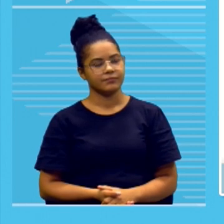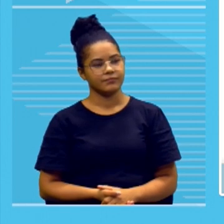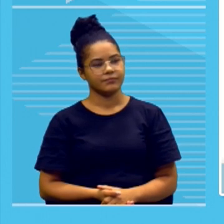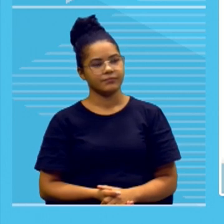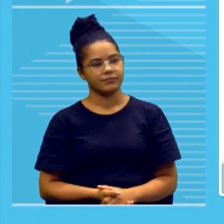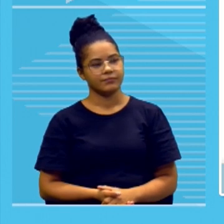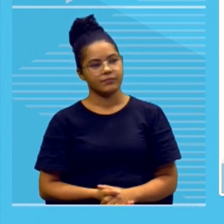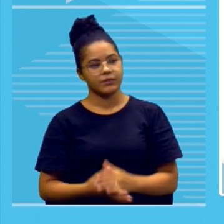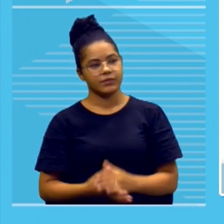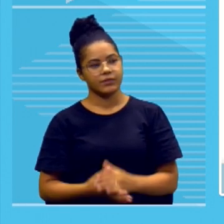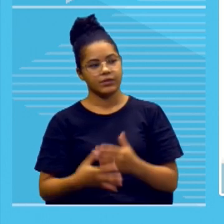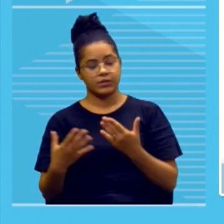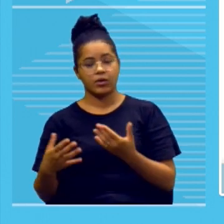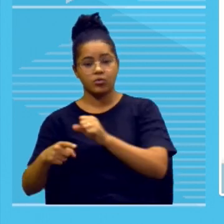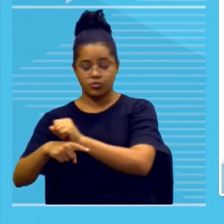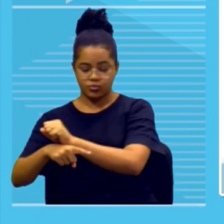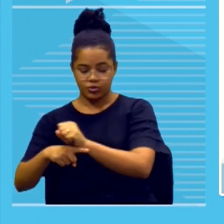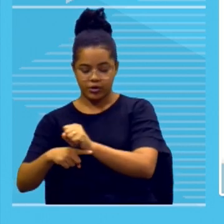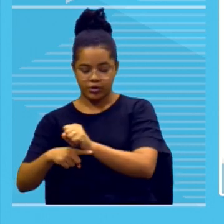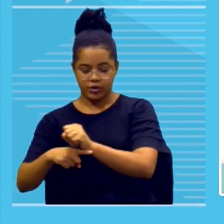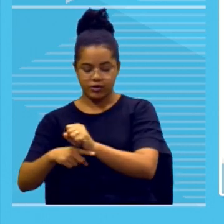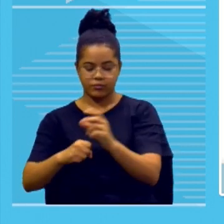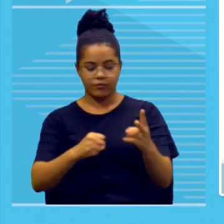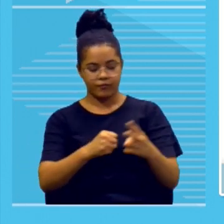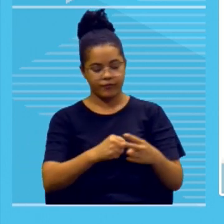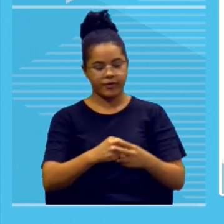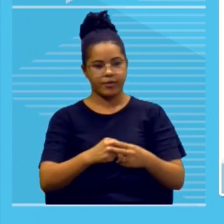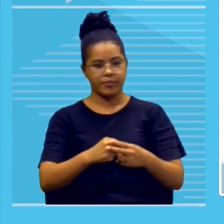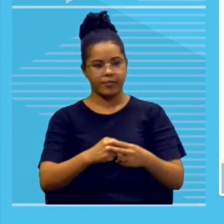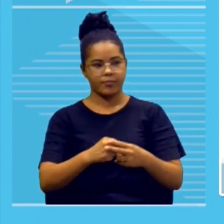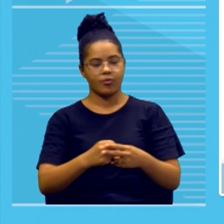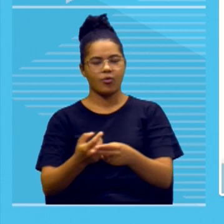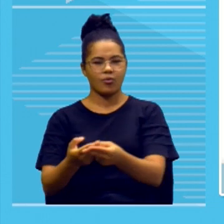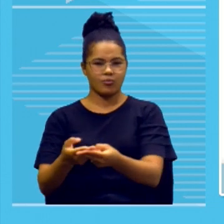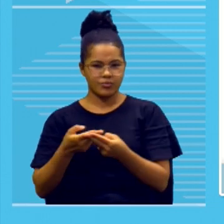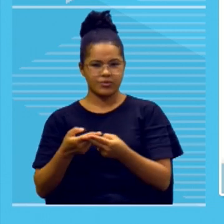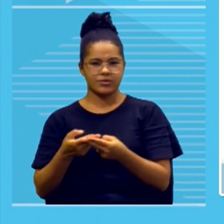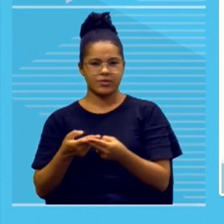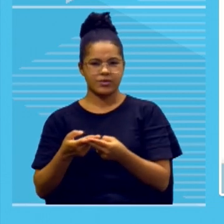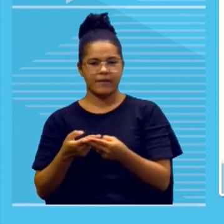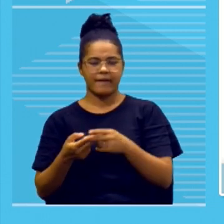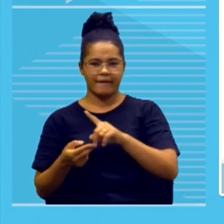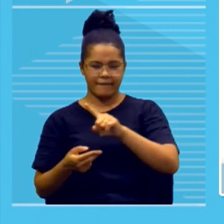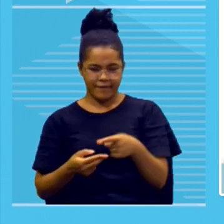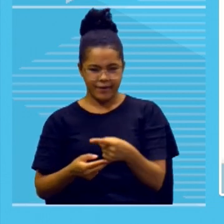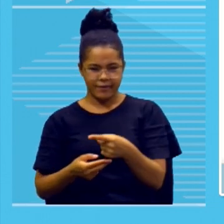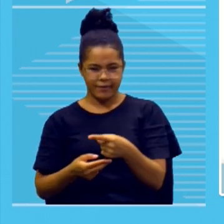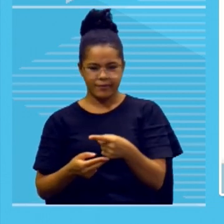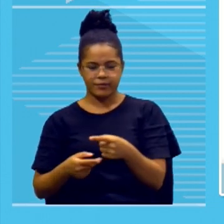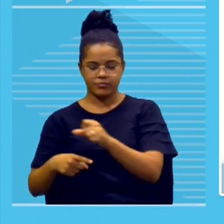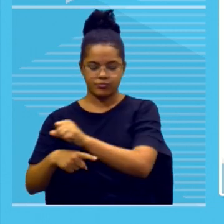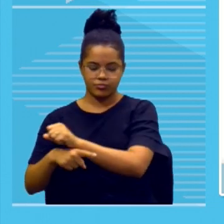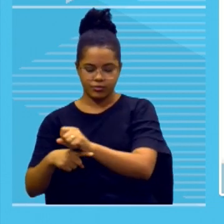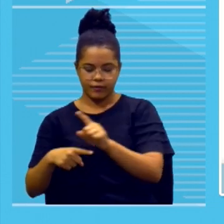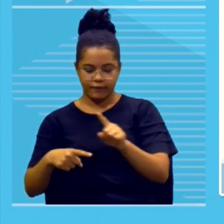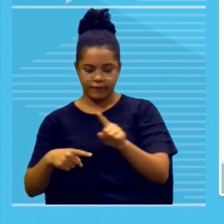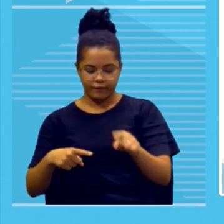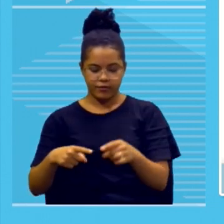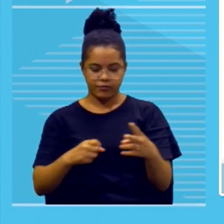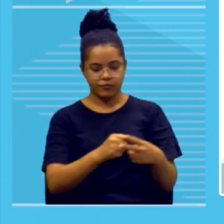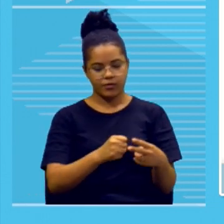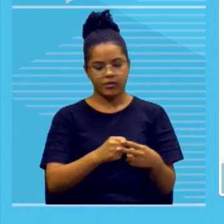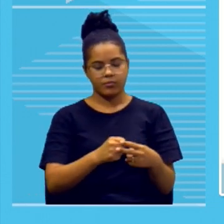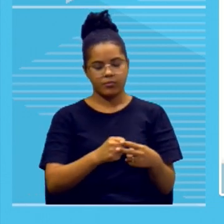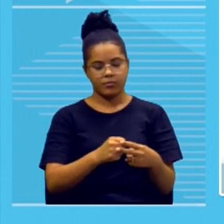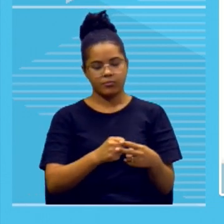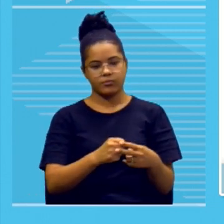separar sujeito do verbo. Rapaz, eu já vi muita gente errando por aí. Tem um sujeito da oração, tem um